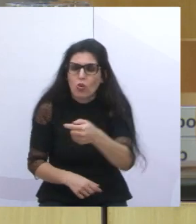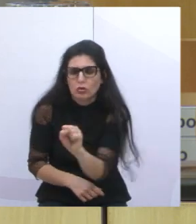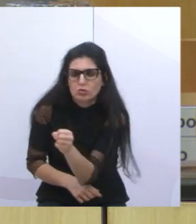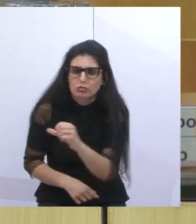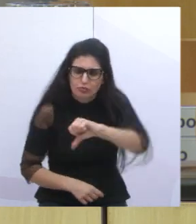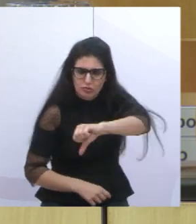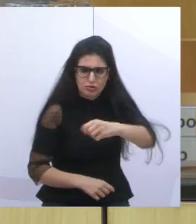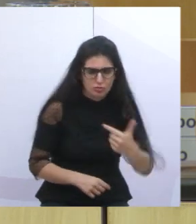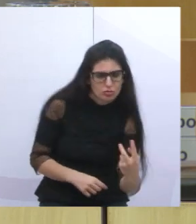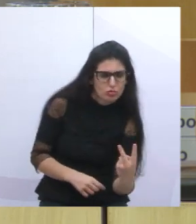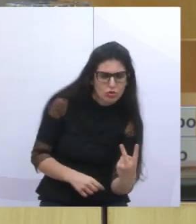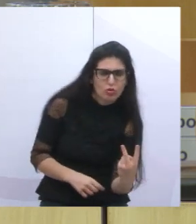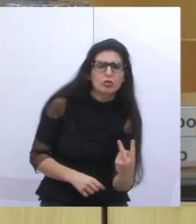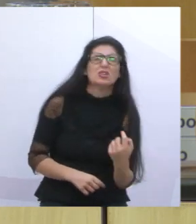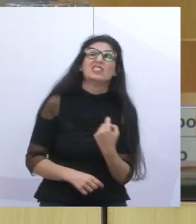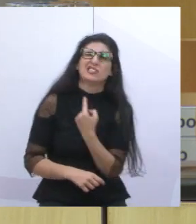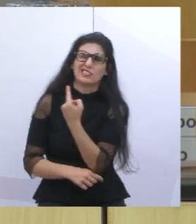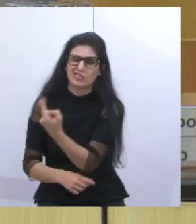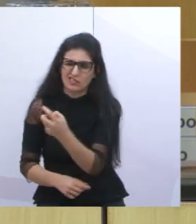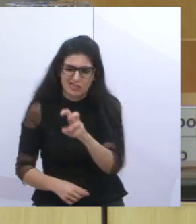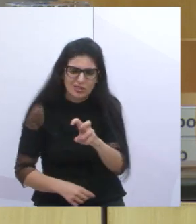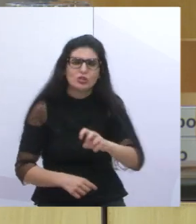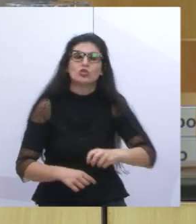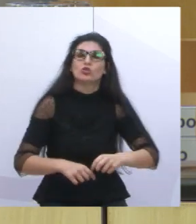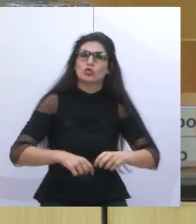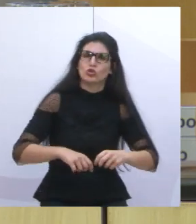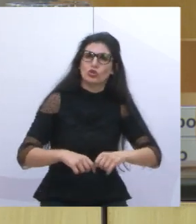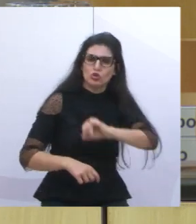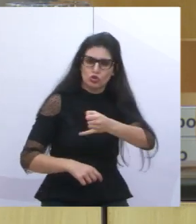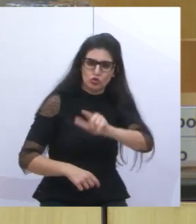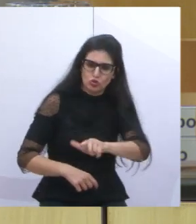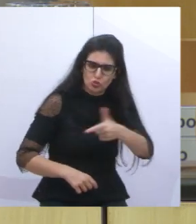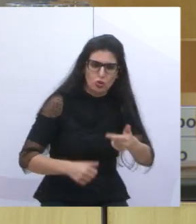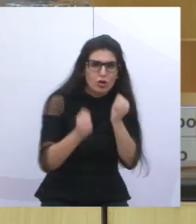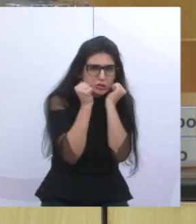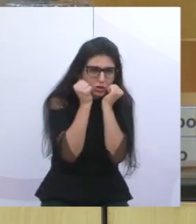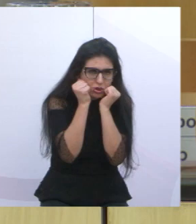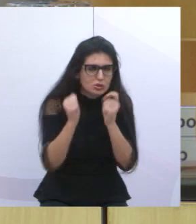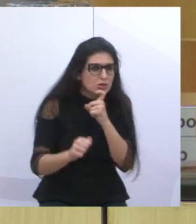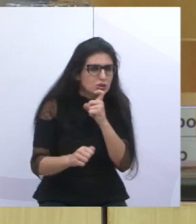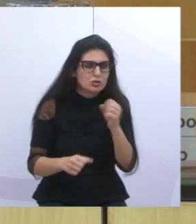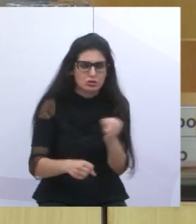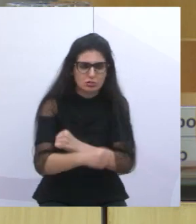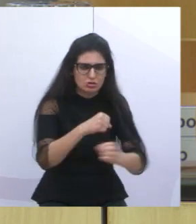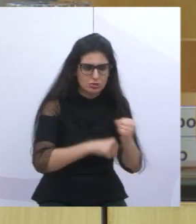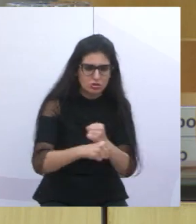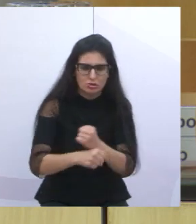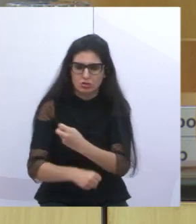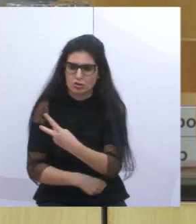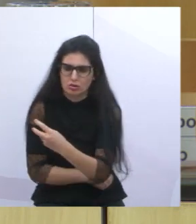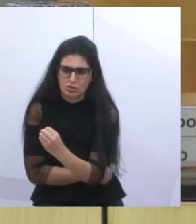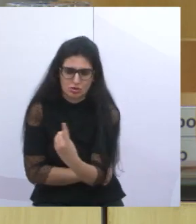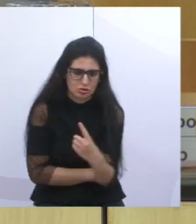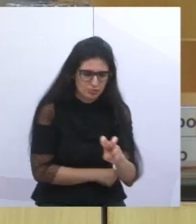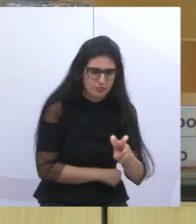4.892, de 15 de julho de 2015, que institui o